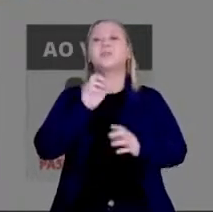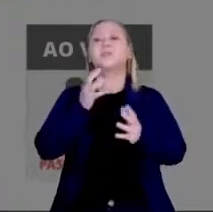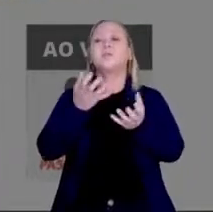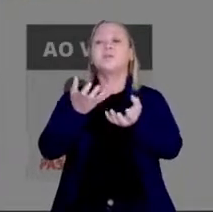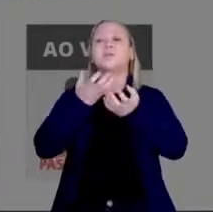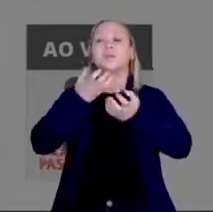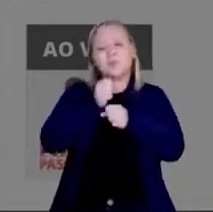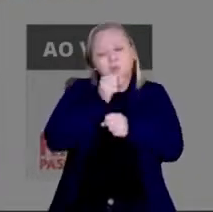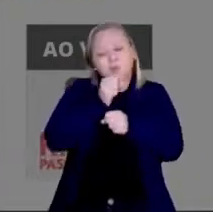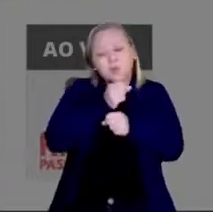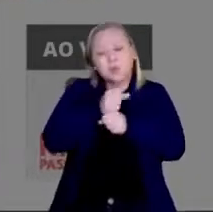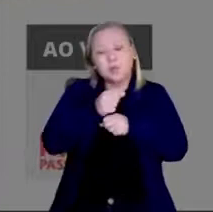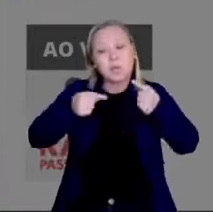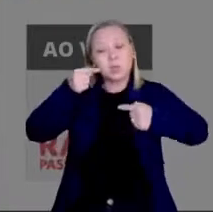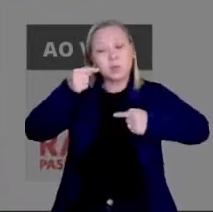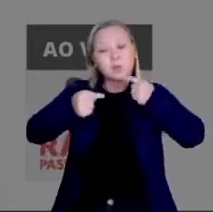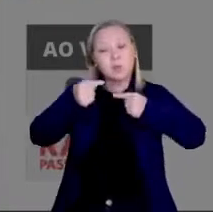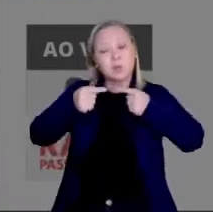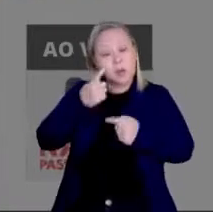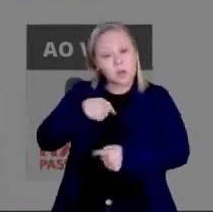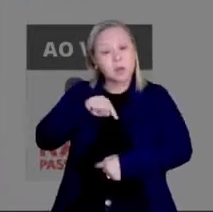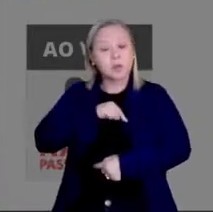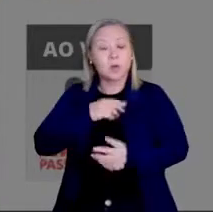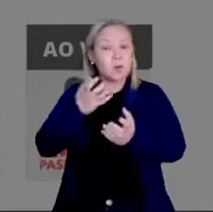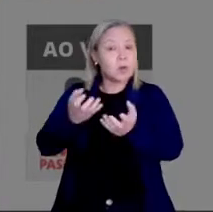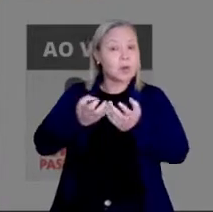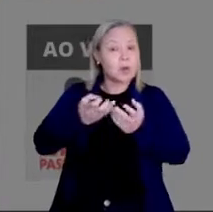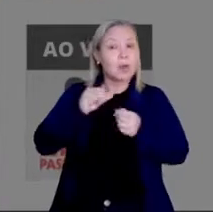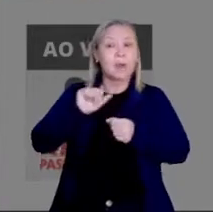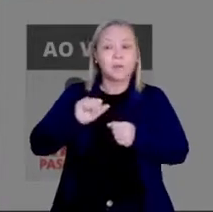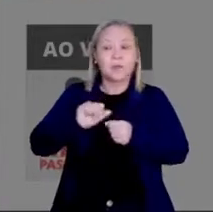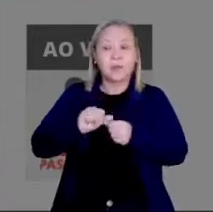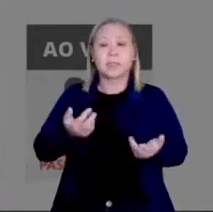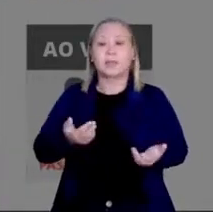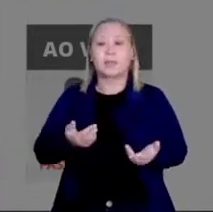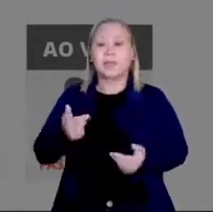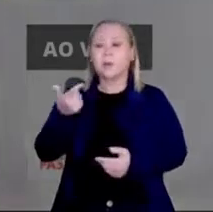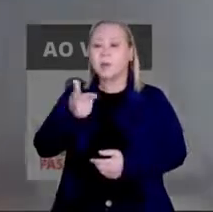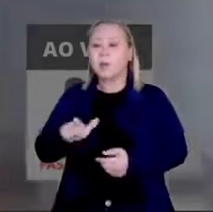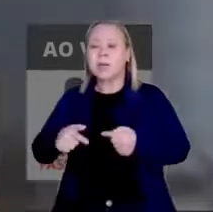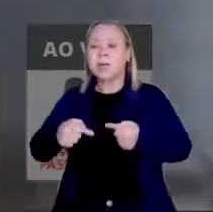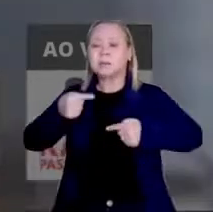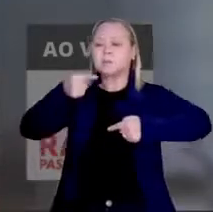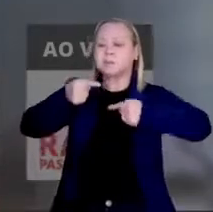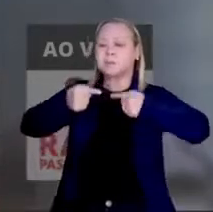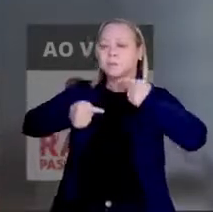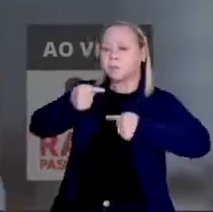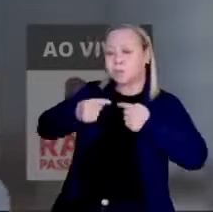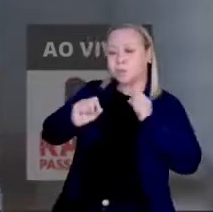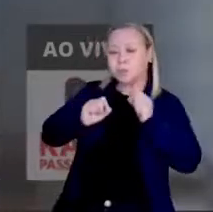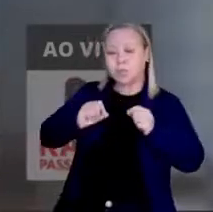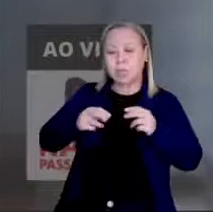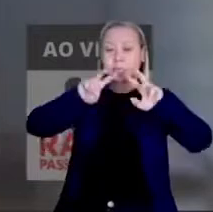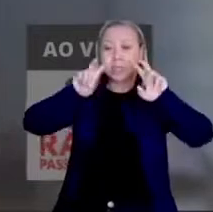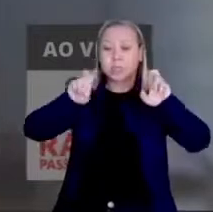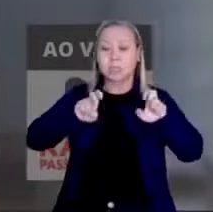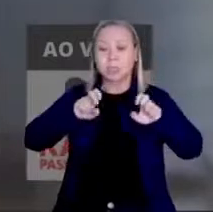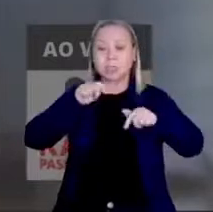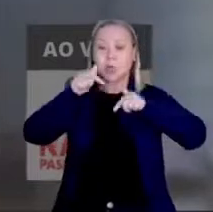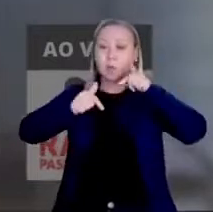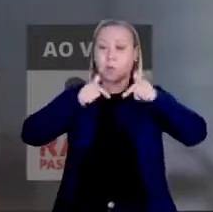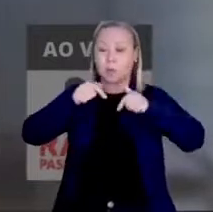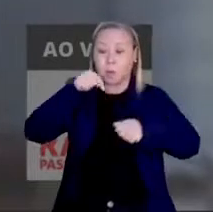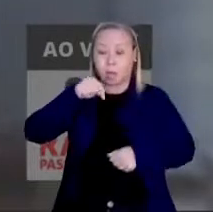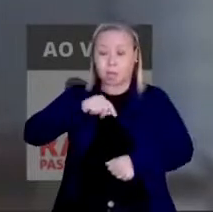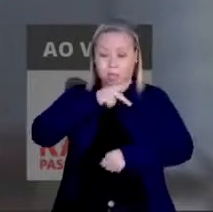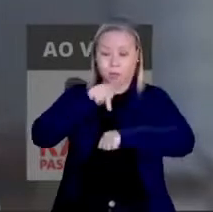faz necessário, Lula? Ô Mário, não pergunta para mim como seria, porque eu não sei. Ou seja, o que